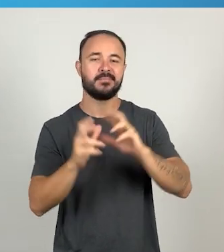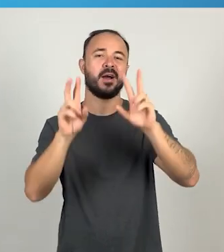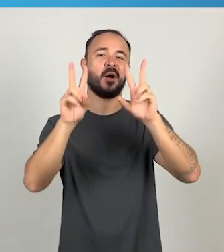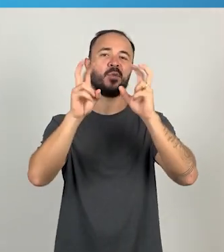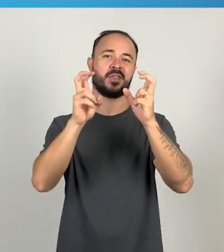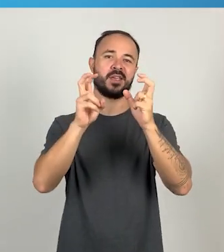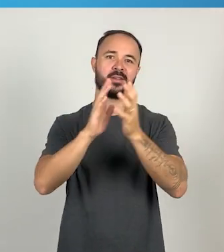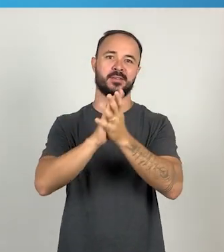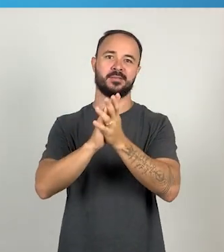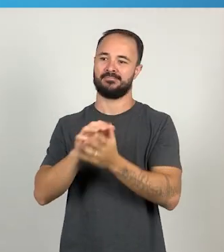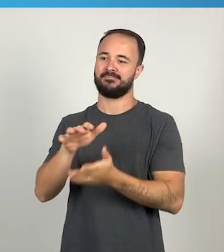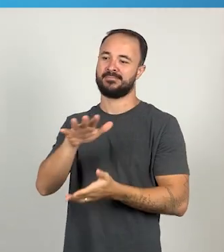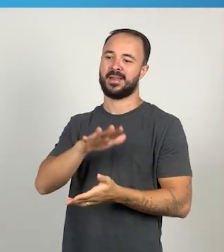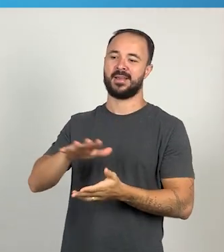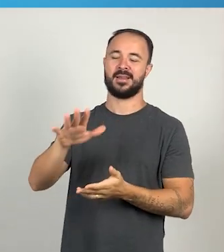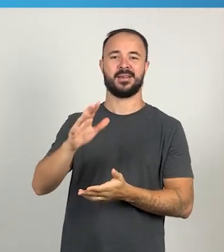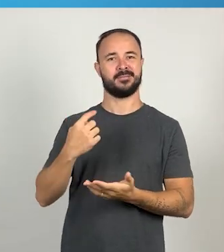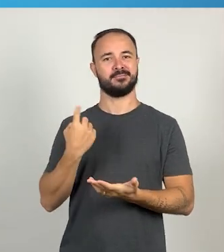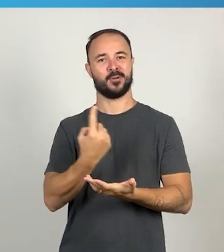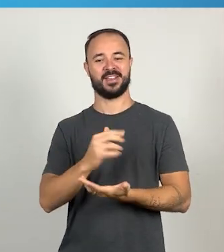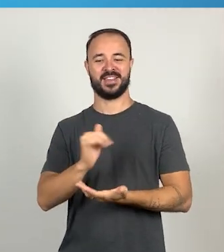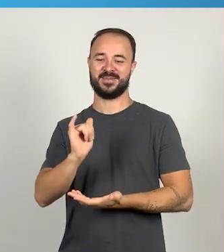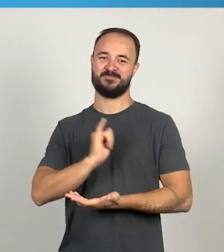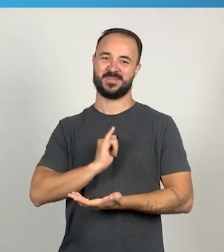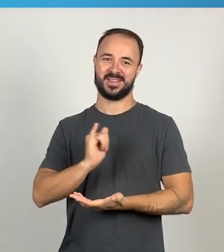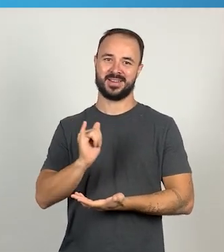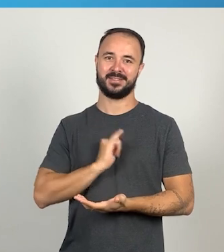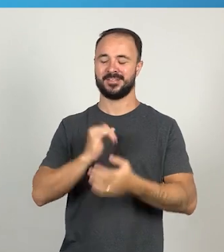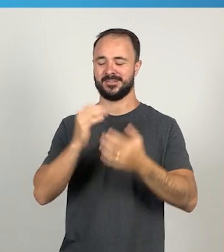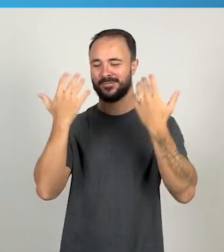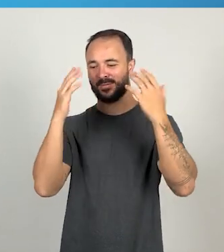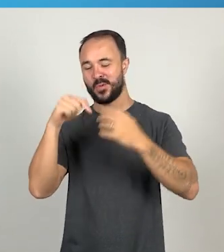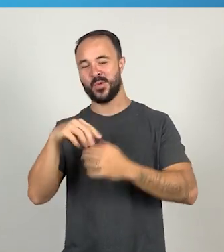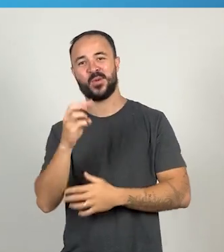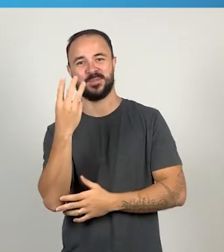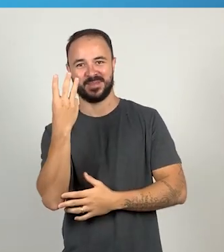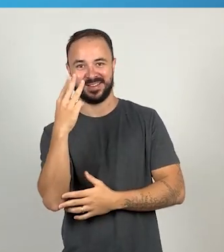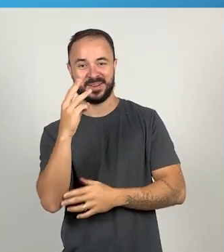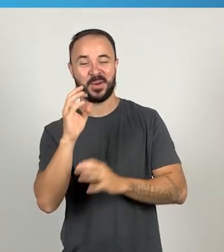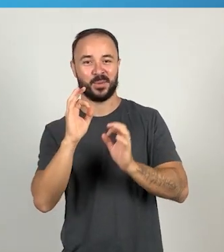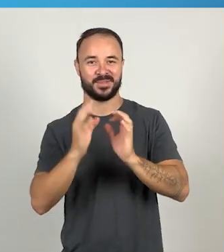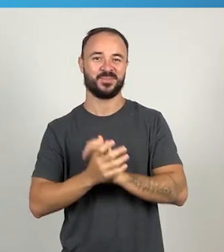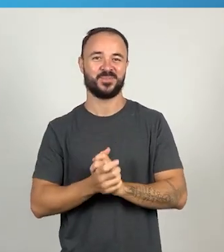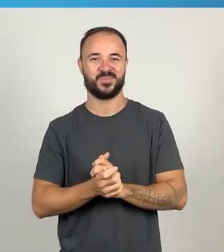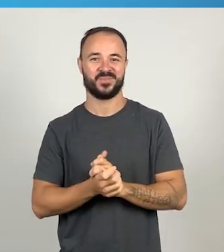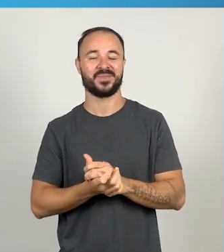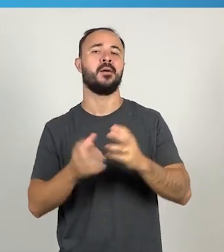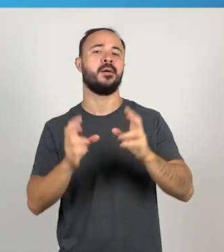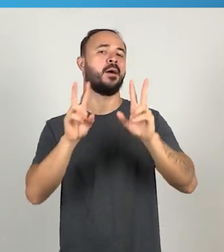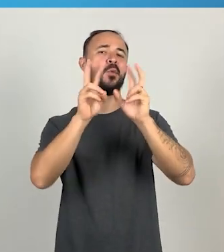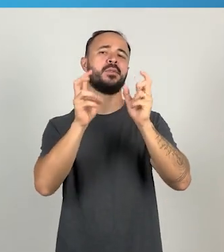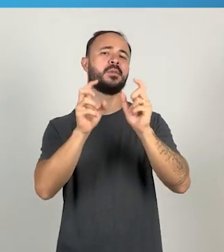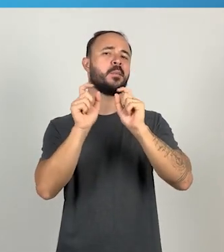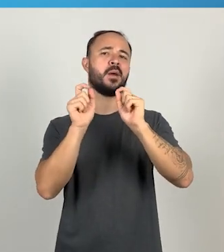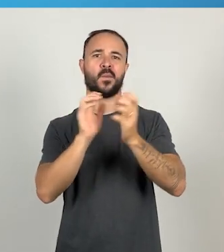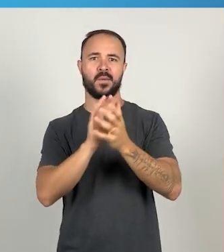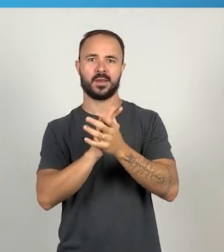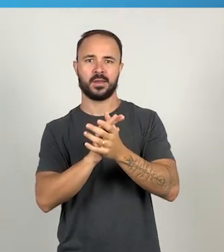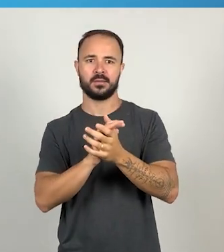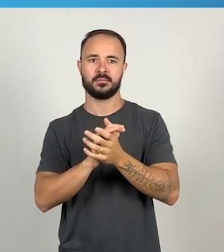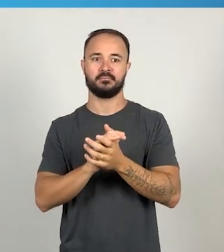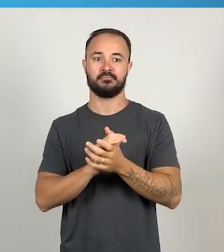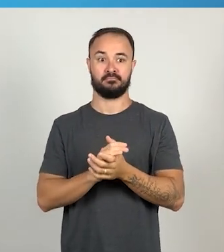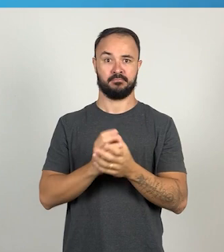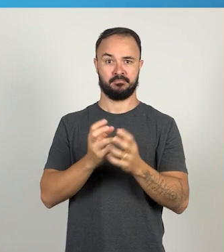Nossa majestosa cidade, Imperatriz Maranhão. Iremos abordar a seguinte temática. Aqui em cima